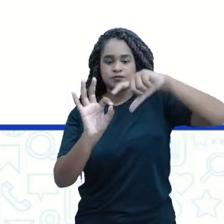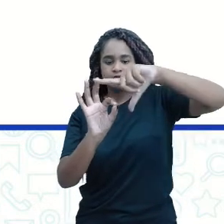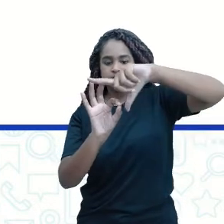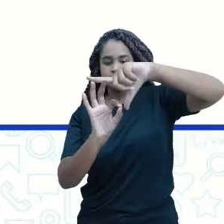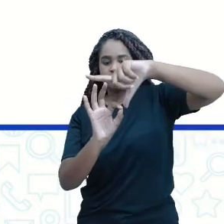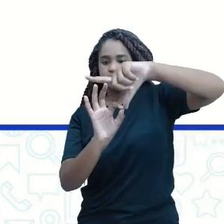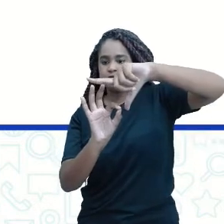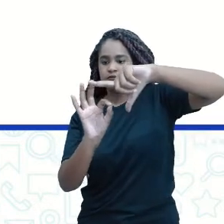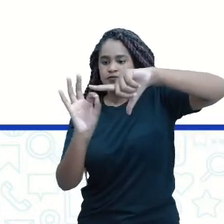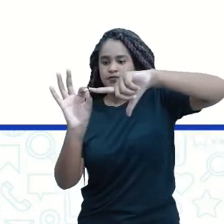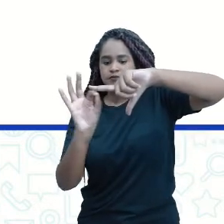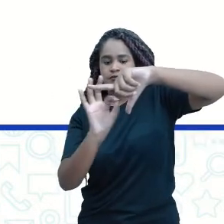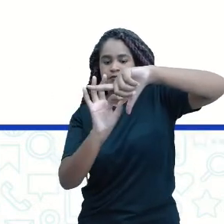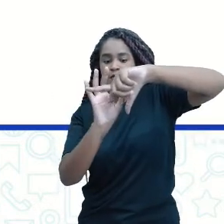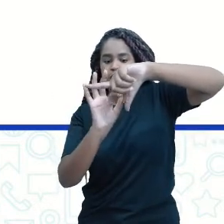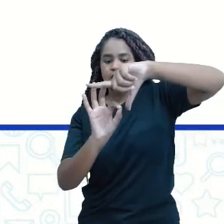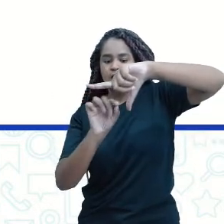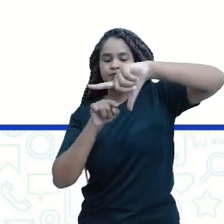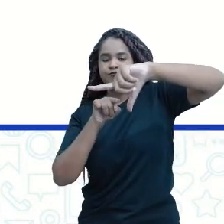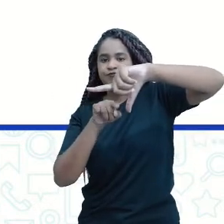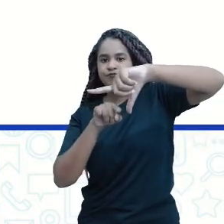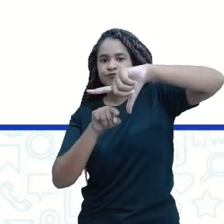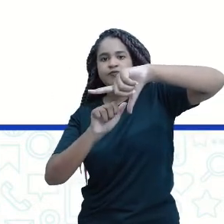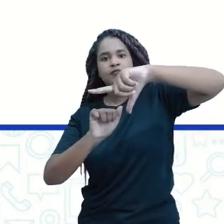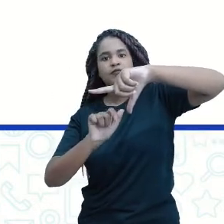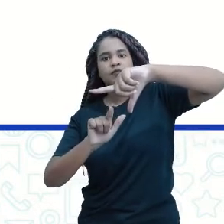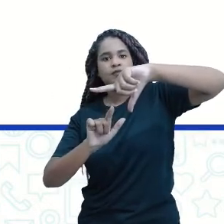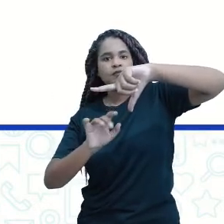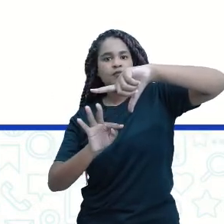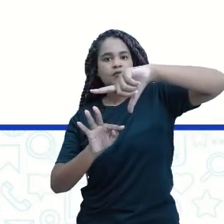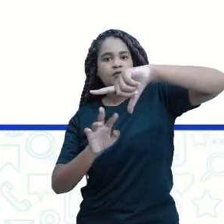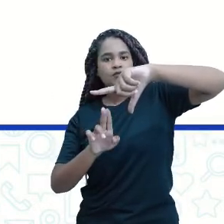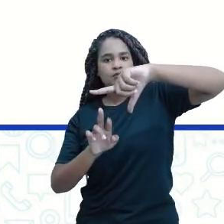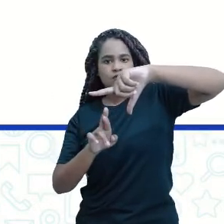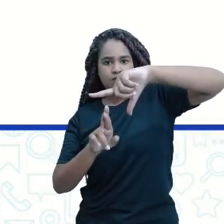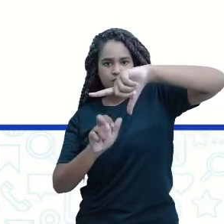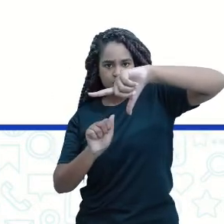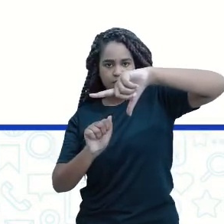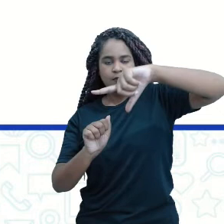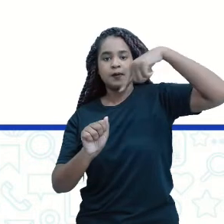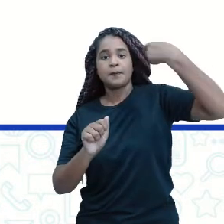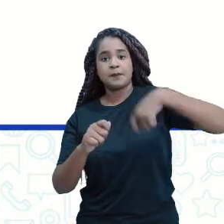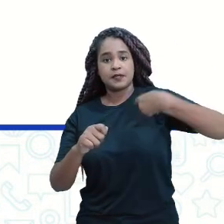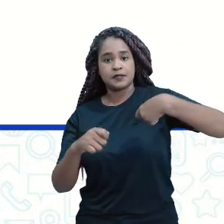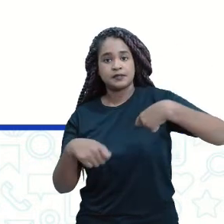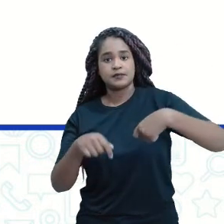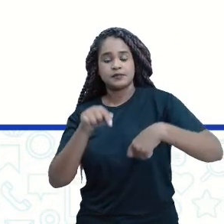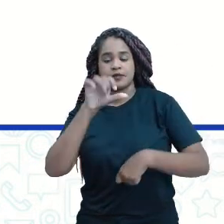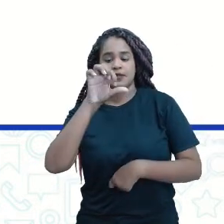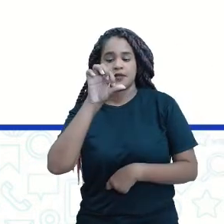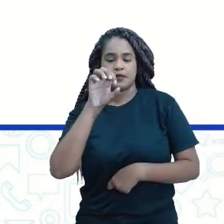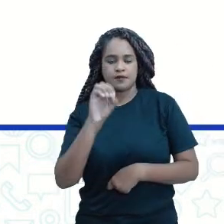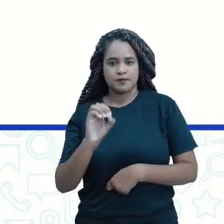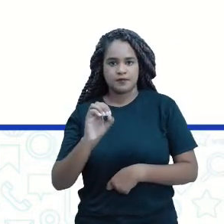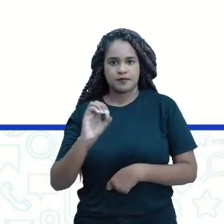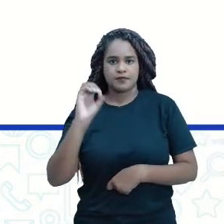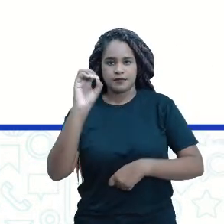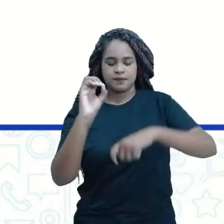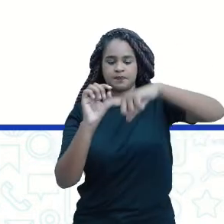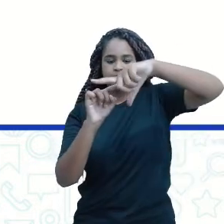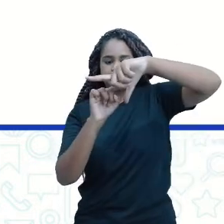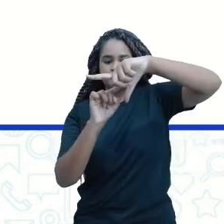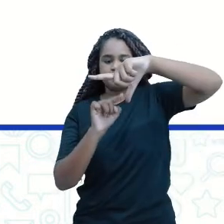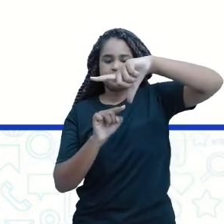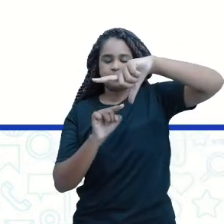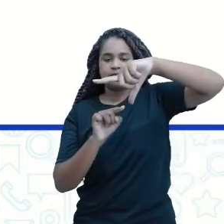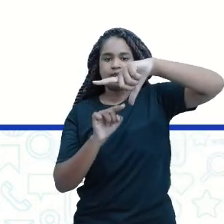hipotenusa, e essa altura, obviamente, vai ter que fazer com esse pedacinho de baixo um ângulo de 90 graus, tá certo? A gente vai dizer que vai ser